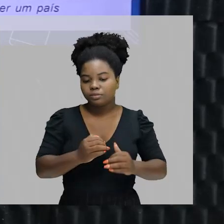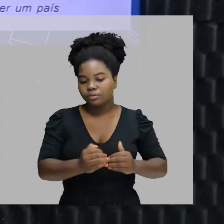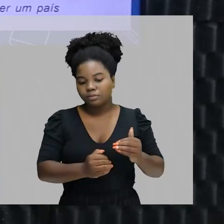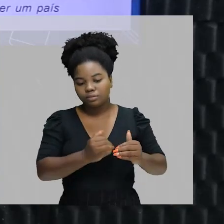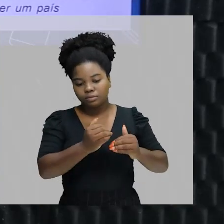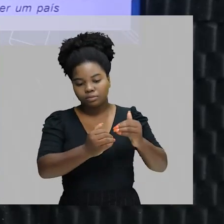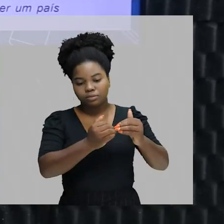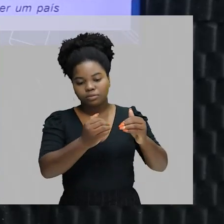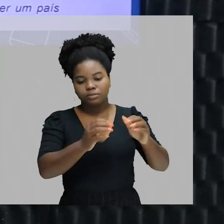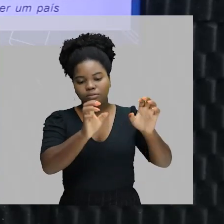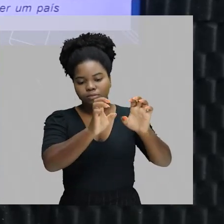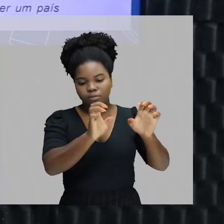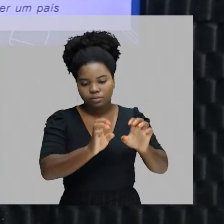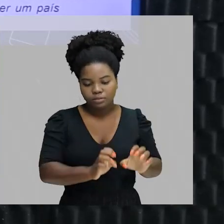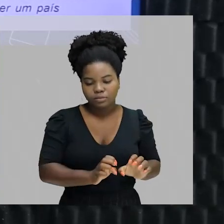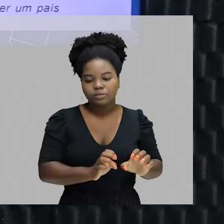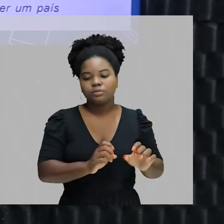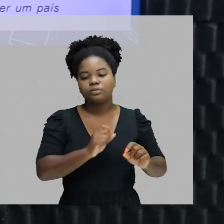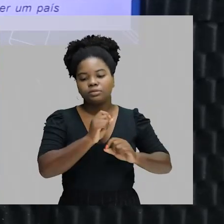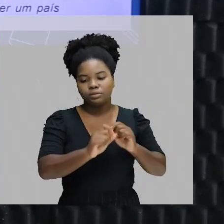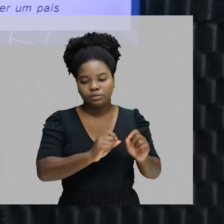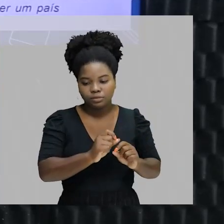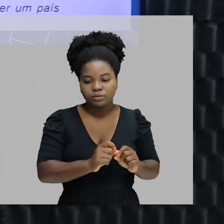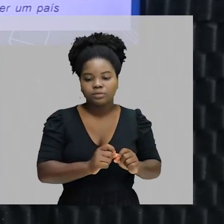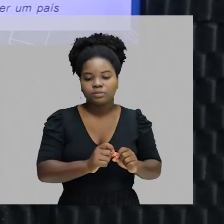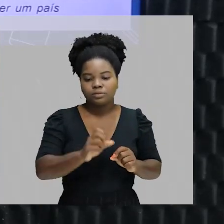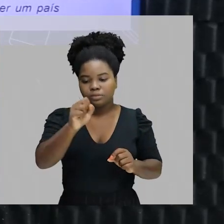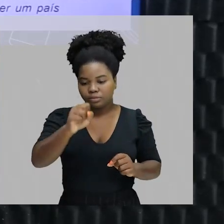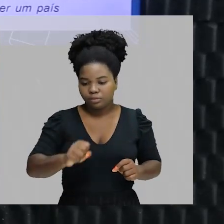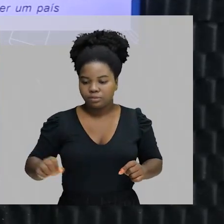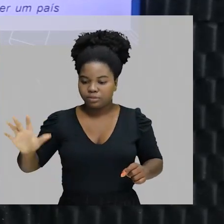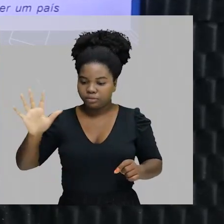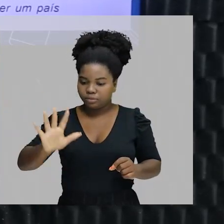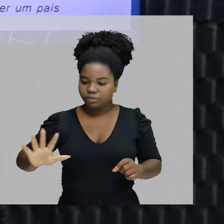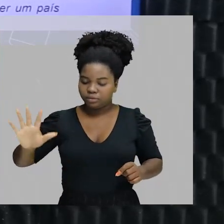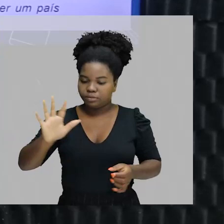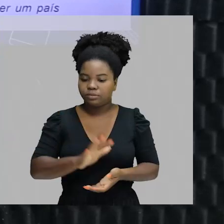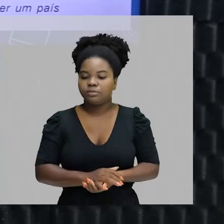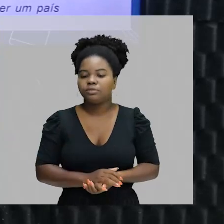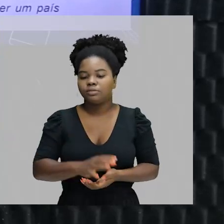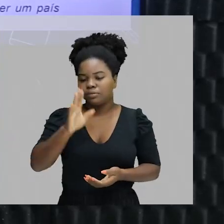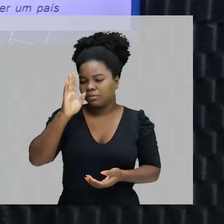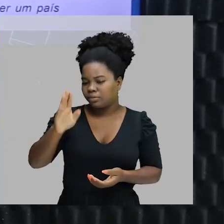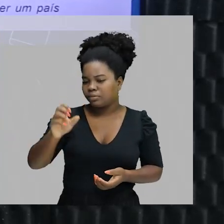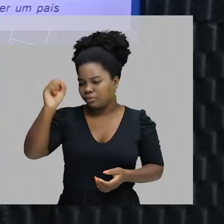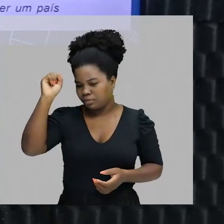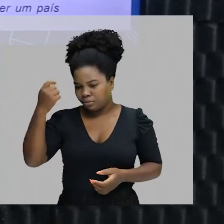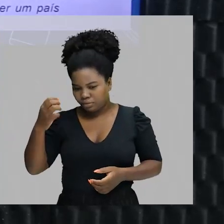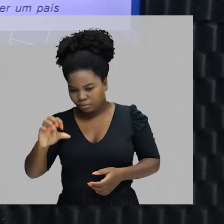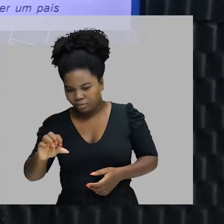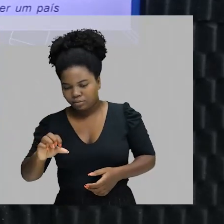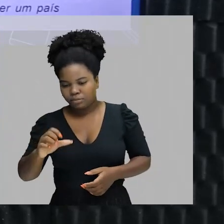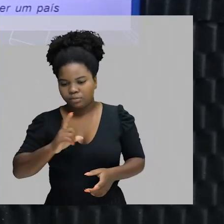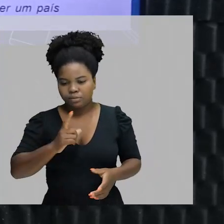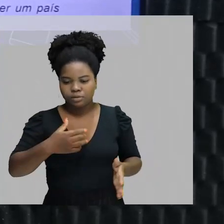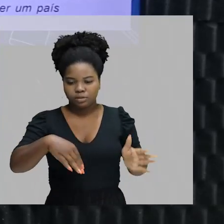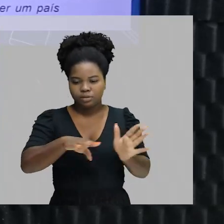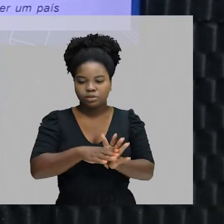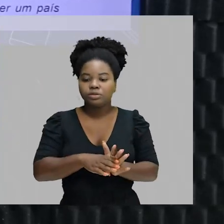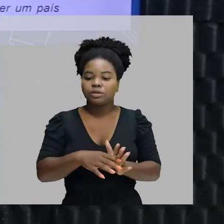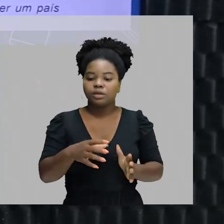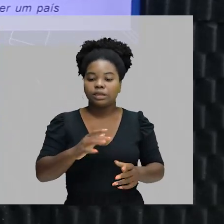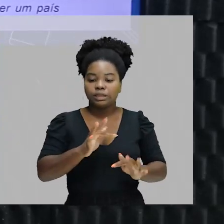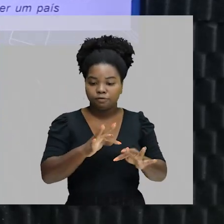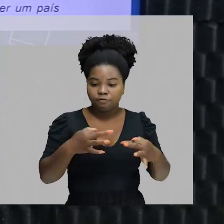desenvolvimento infraestrutural da região do Sudeste. Né? Principalmente ali no século XIX, quando tu tem a chegada da família